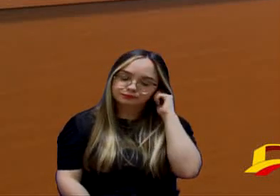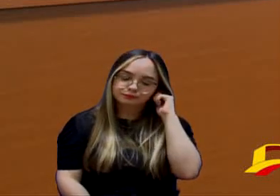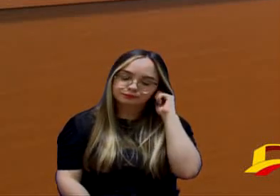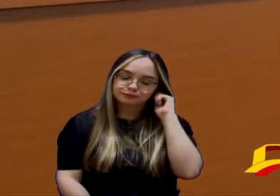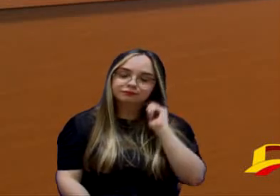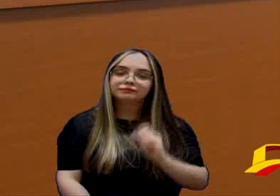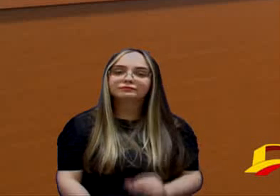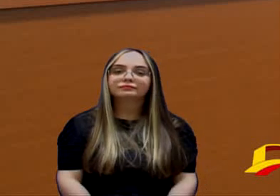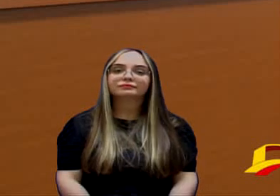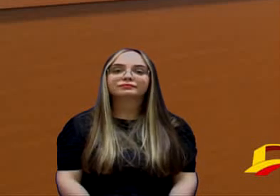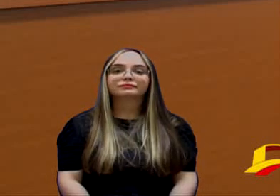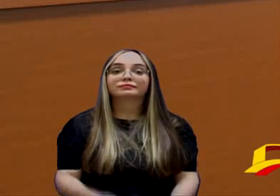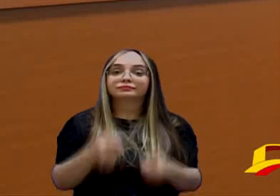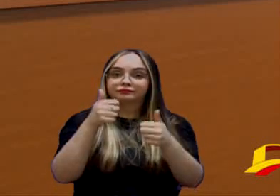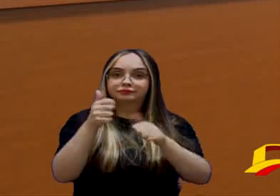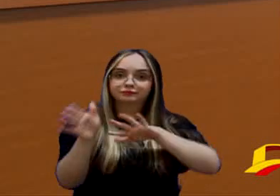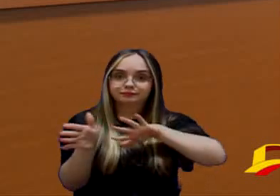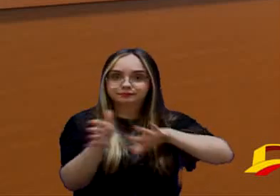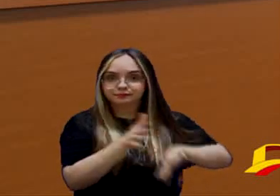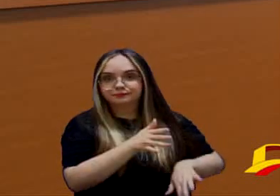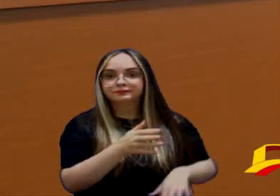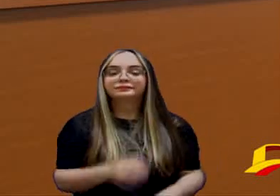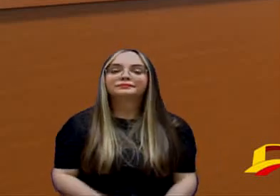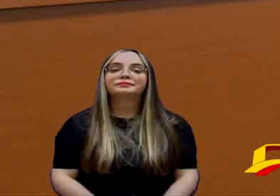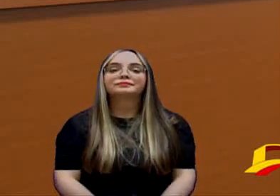vamos trocar a pauta